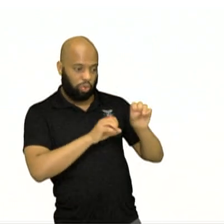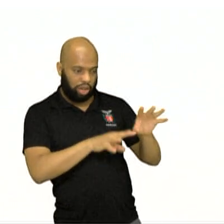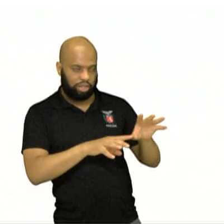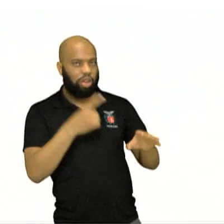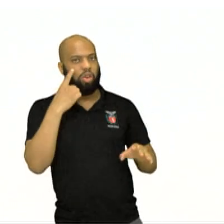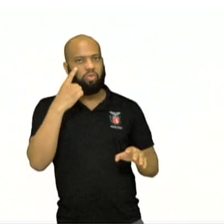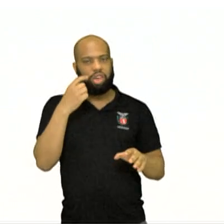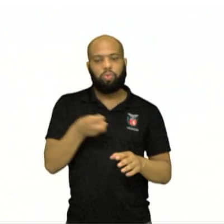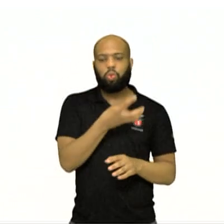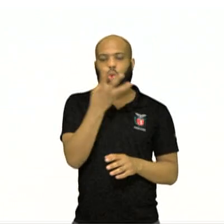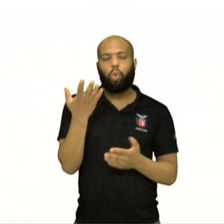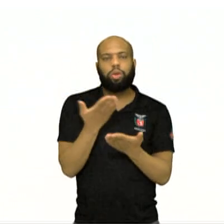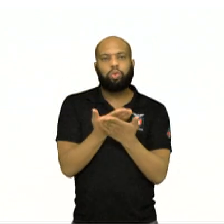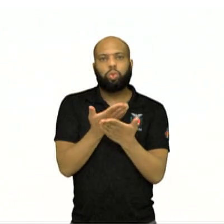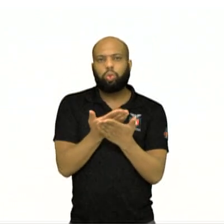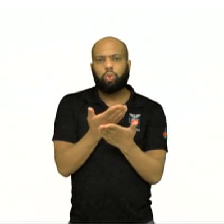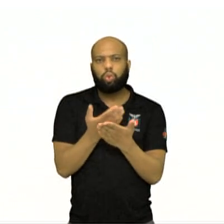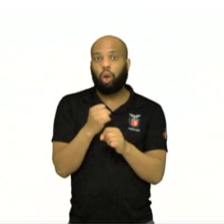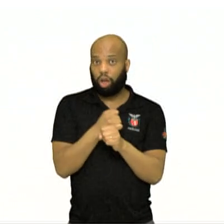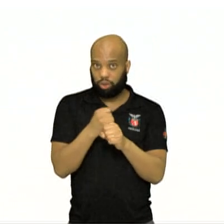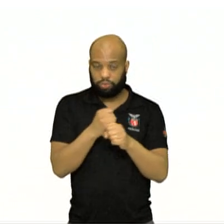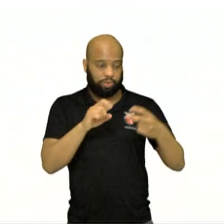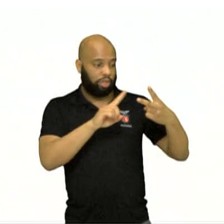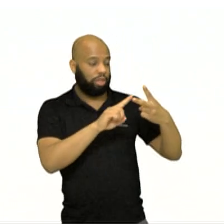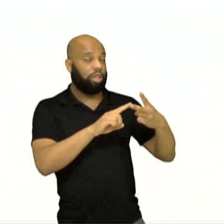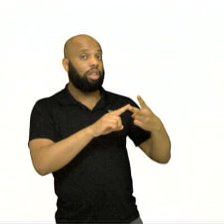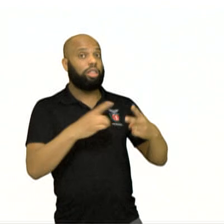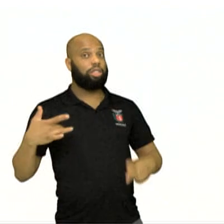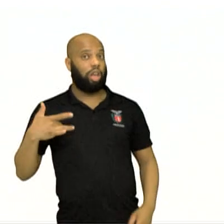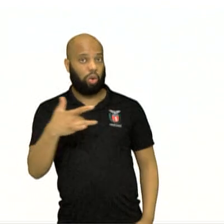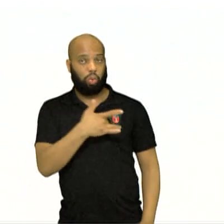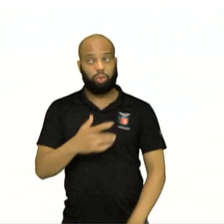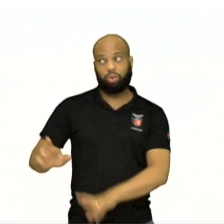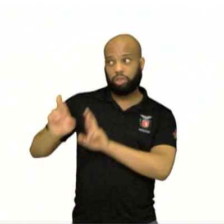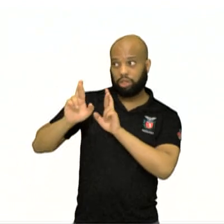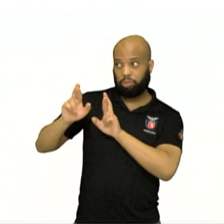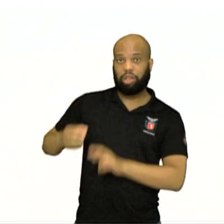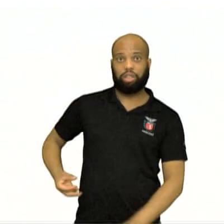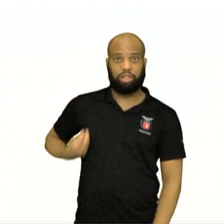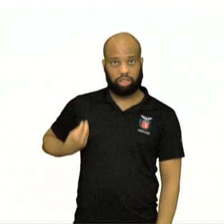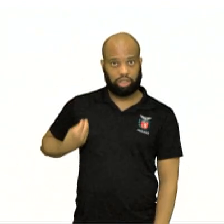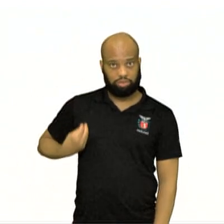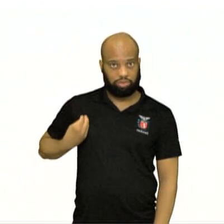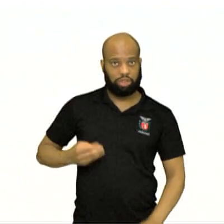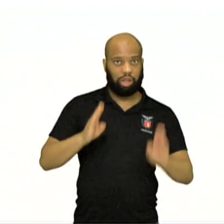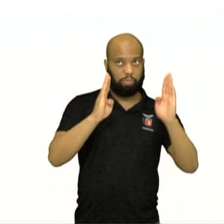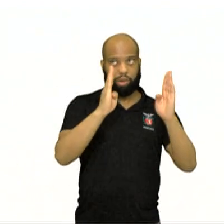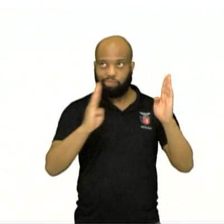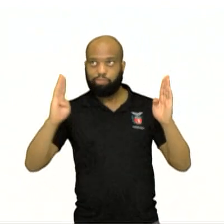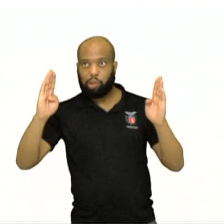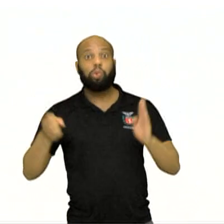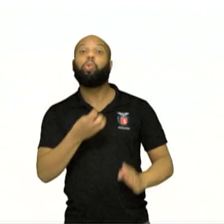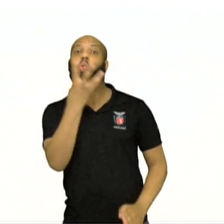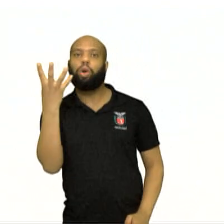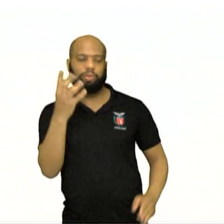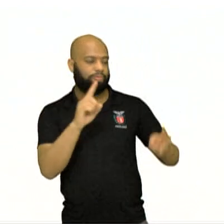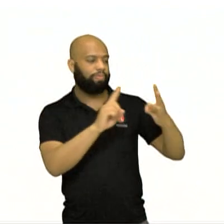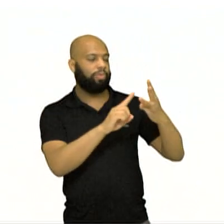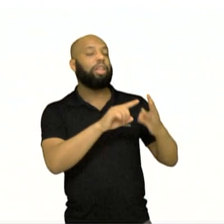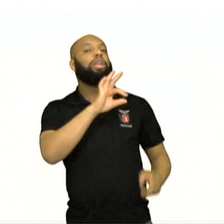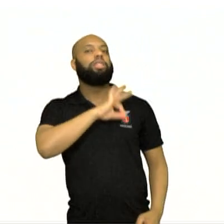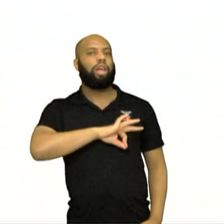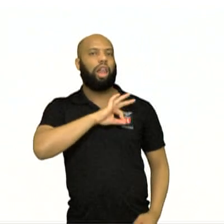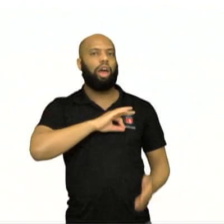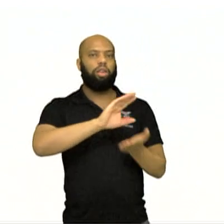de escolaridade, a saúde, que é a esperança de vida e a expectativa de vida ou longevidade, e a renda